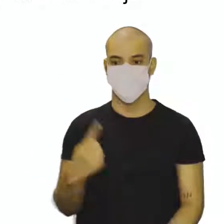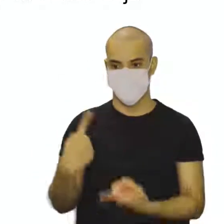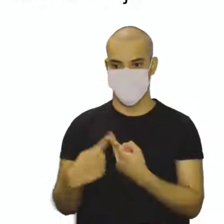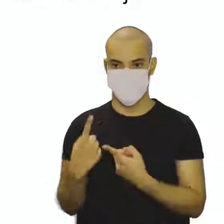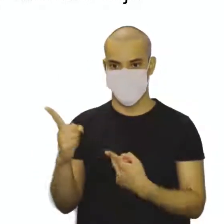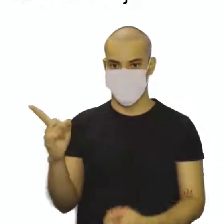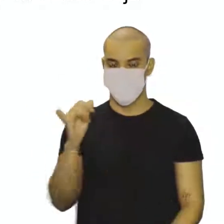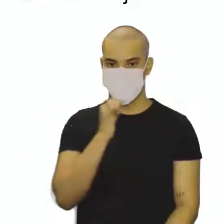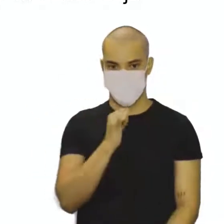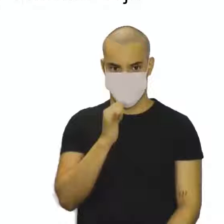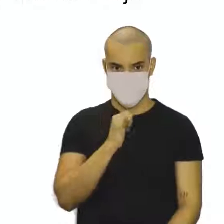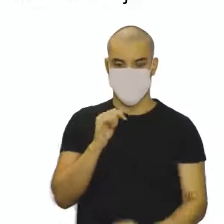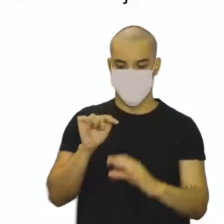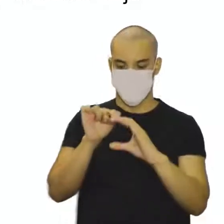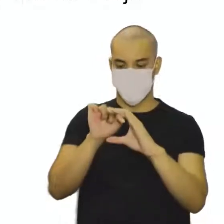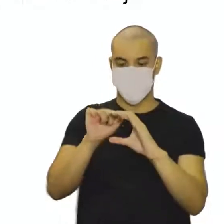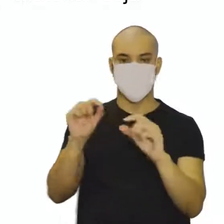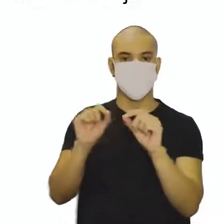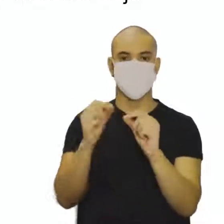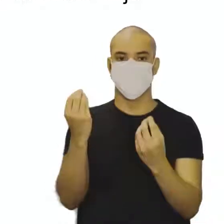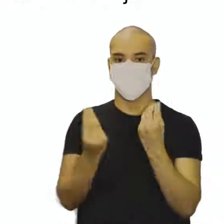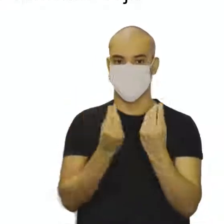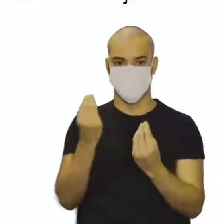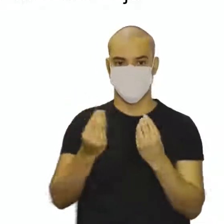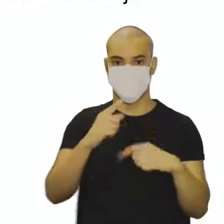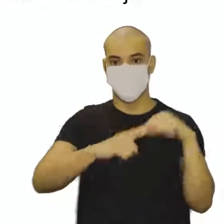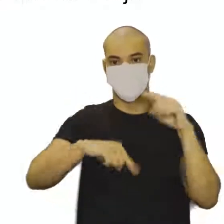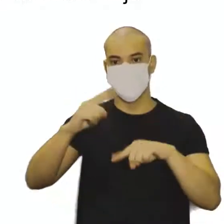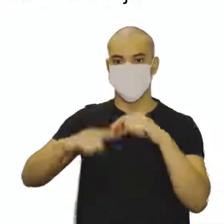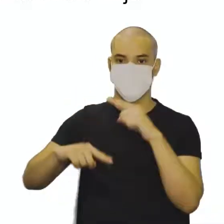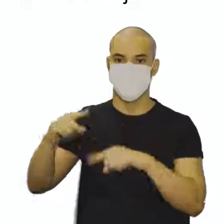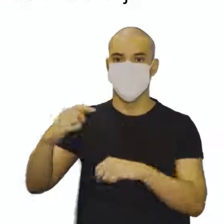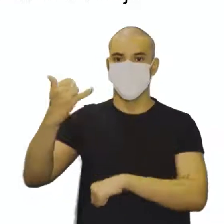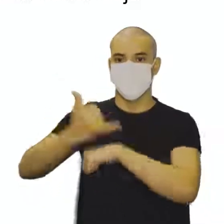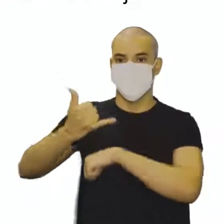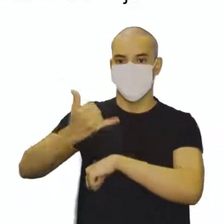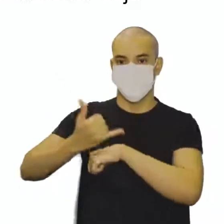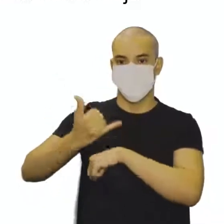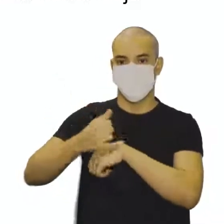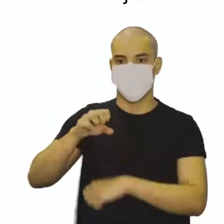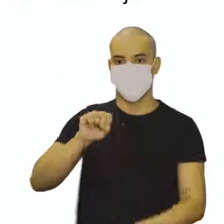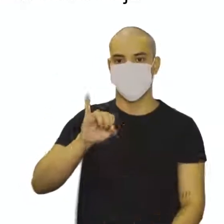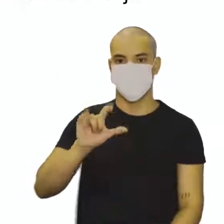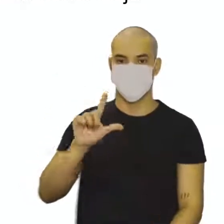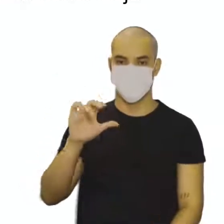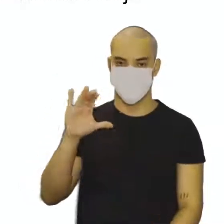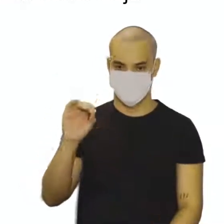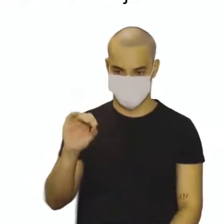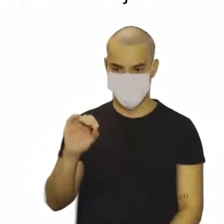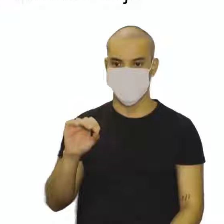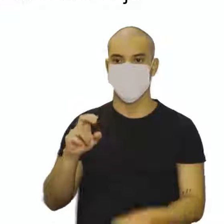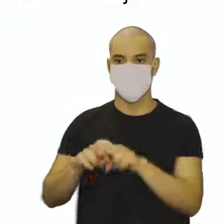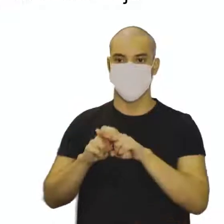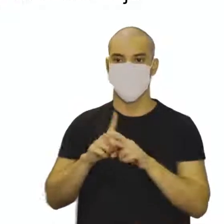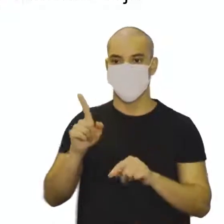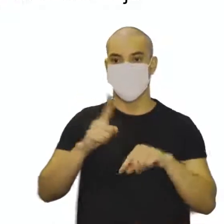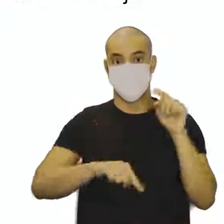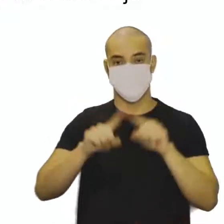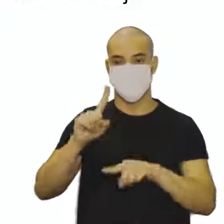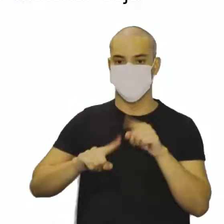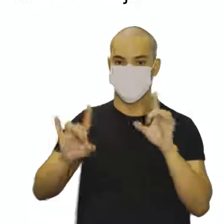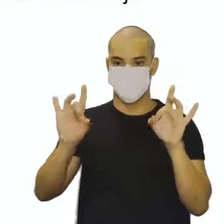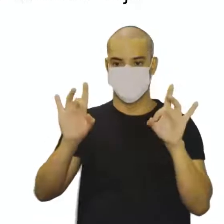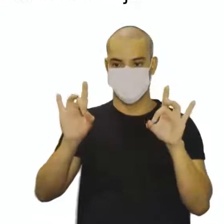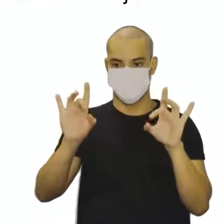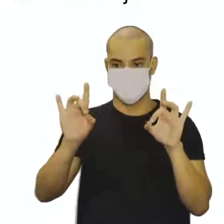caso aqui, o núcleo é feito por lâminas de material de aço silício, então é um material bem